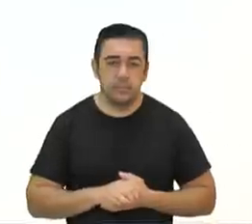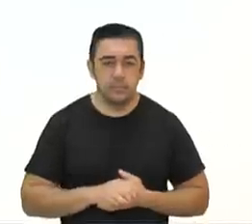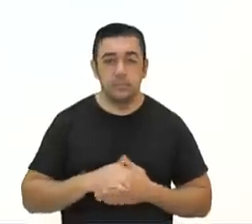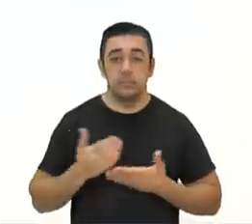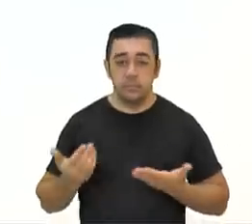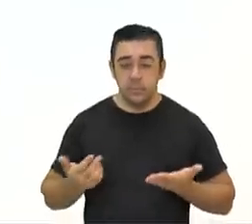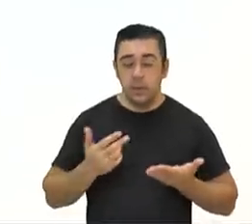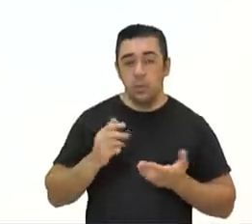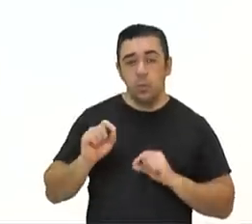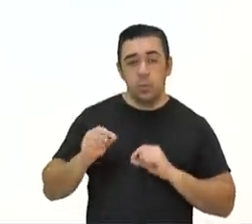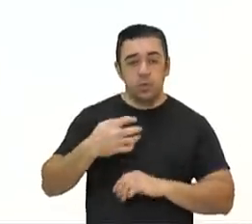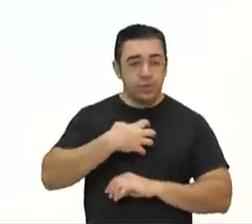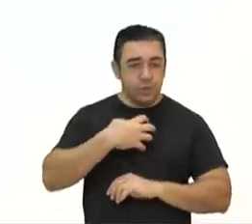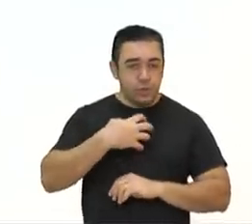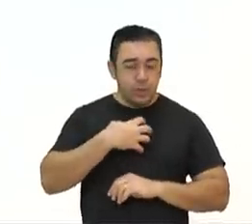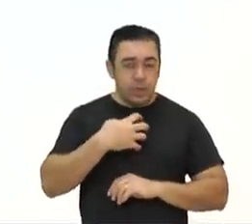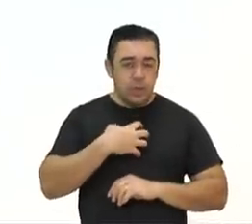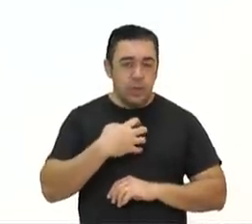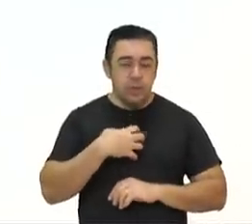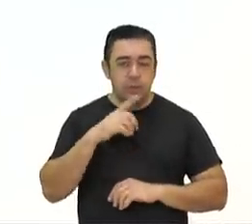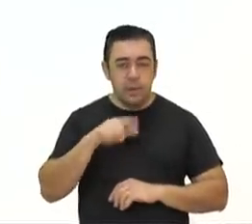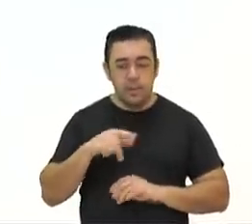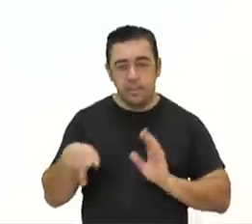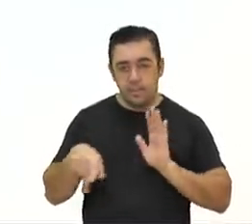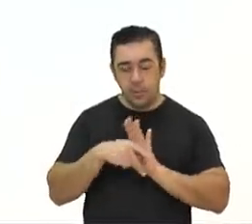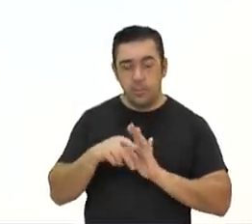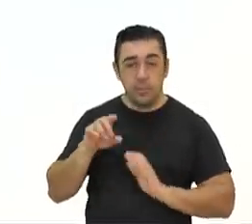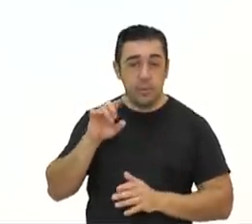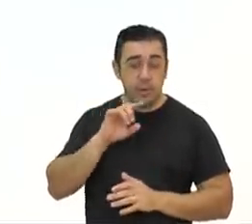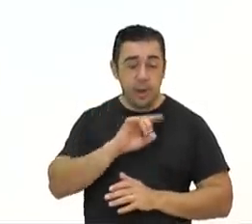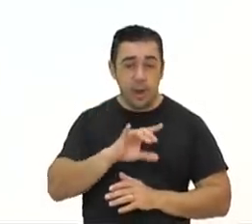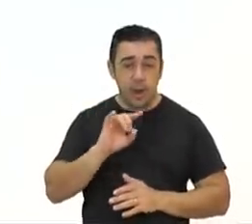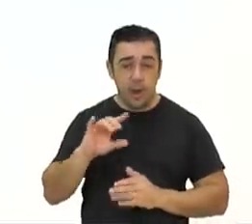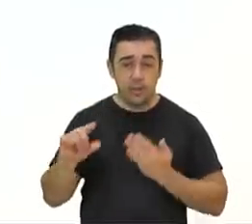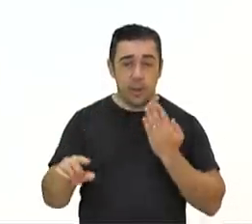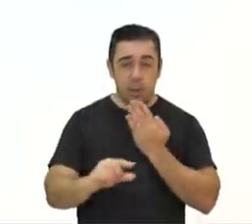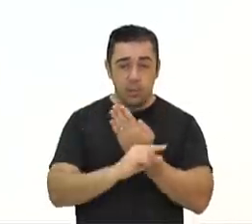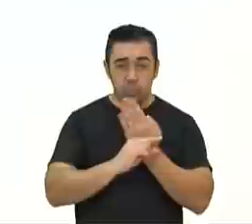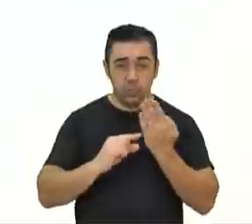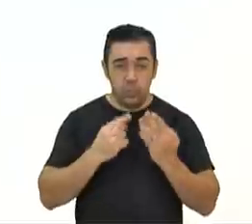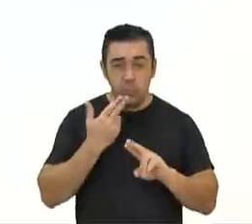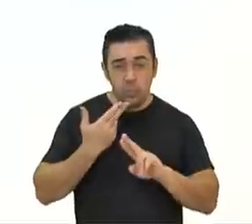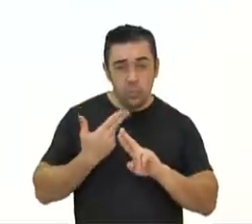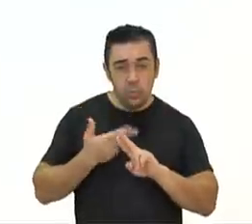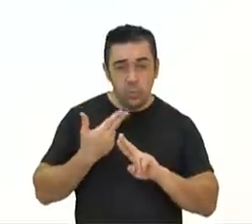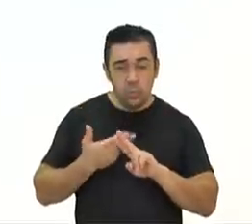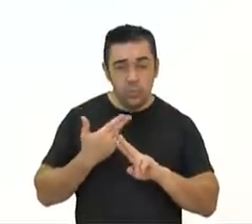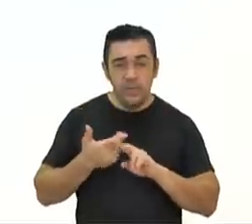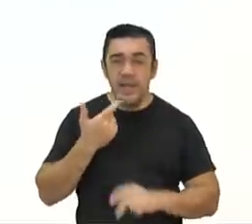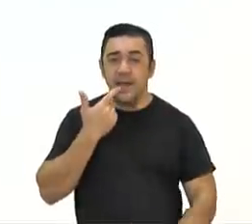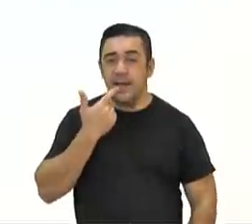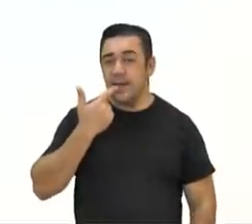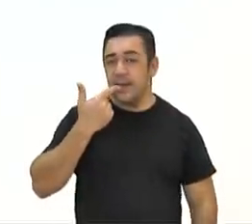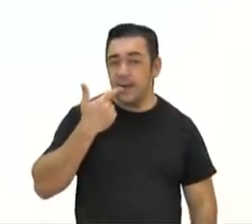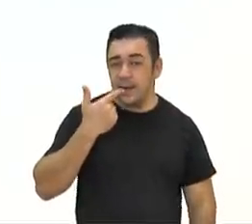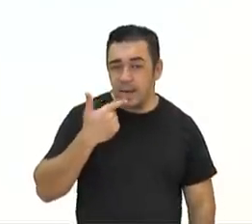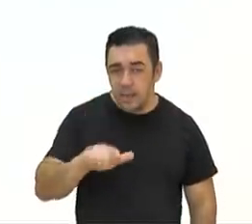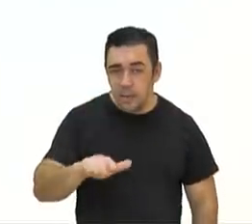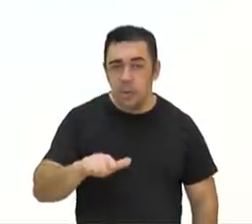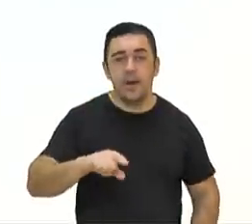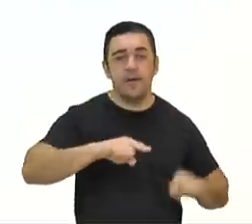estilo é uma forma distinta na qual o autor usa a língua, né? Usa as variantes